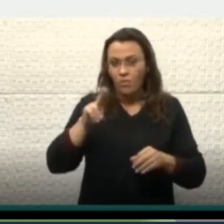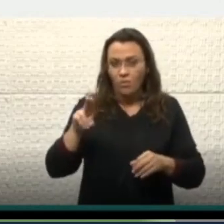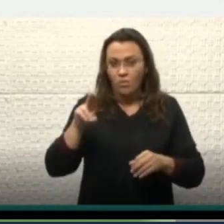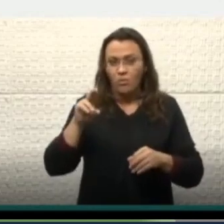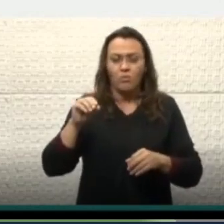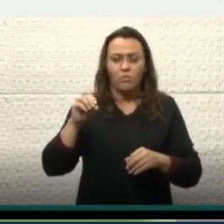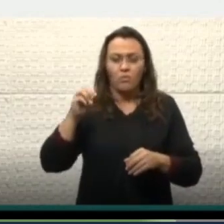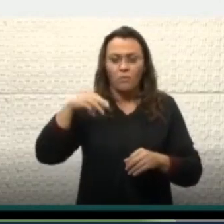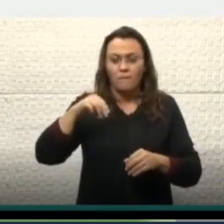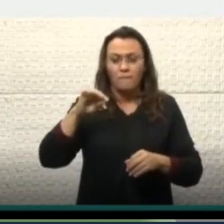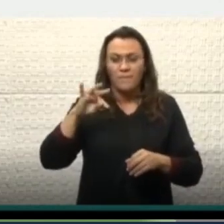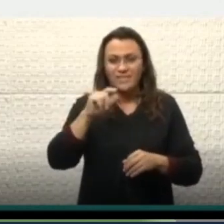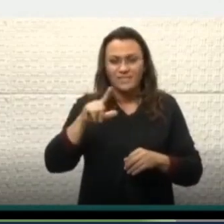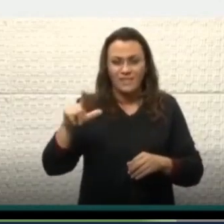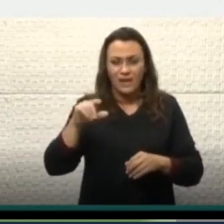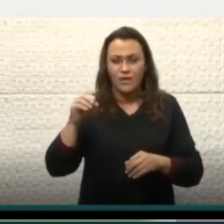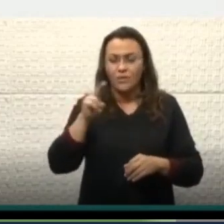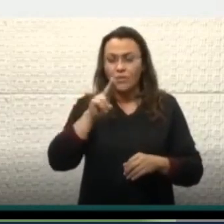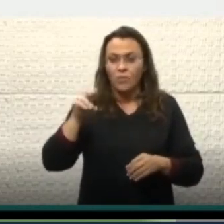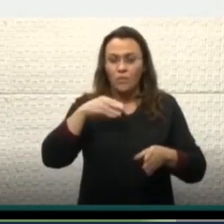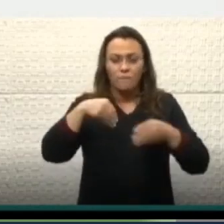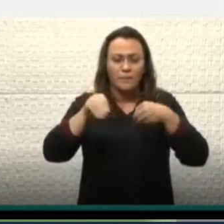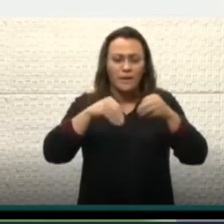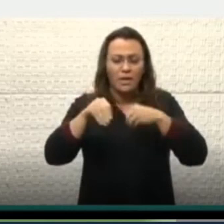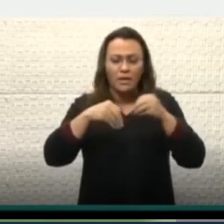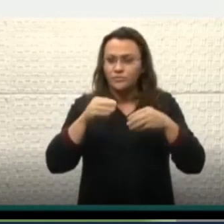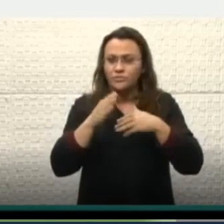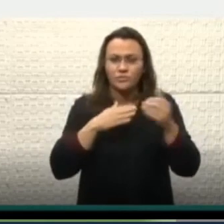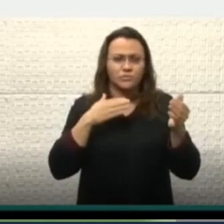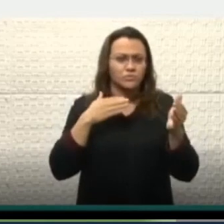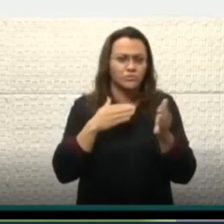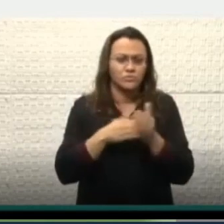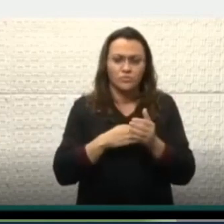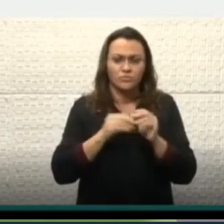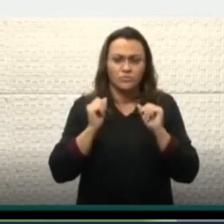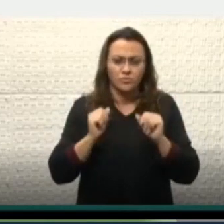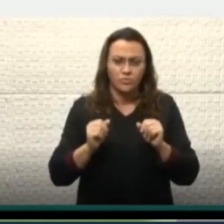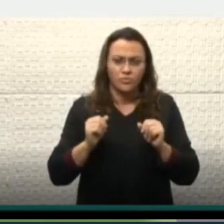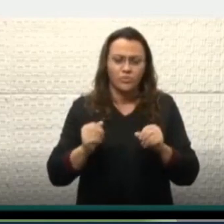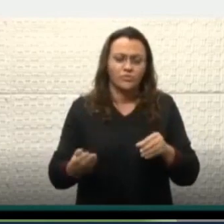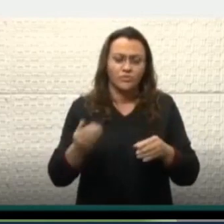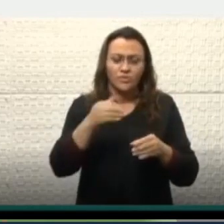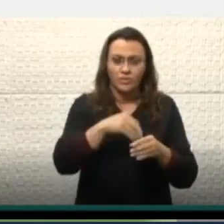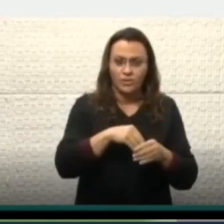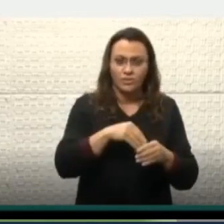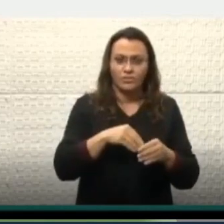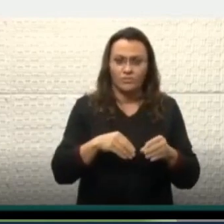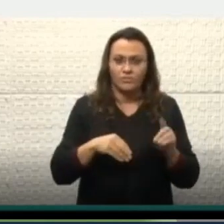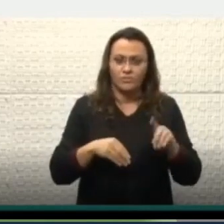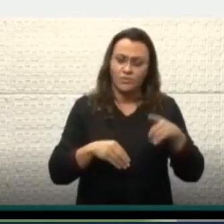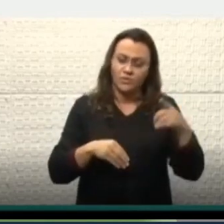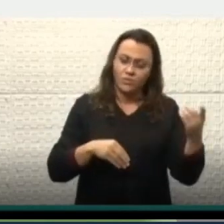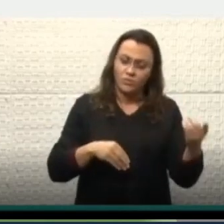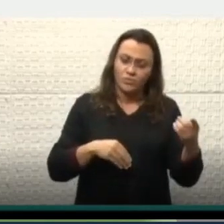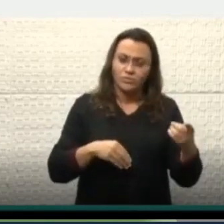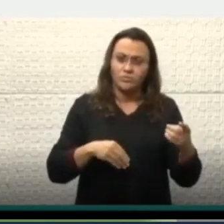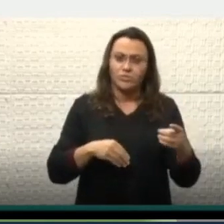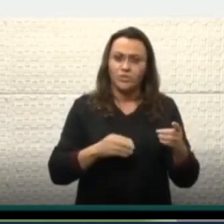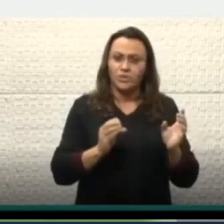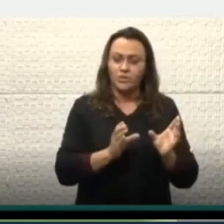partículas metálicas, pedaços de plástico, qualquer outro tipo de material que ele entra aí. Não orgânico, portanto.